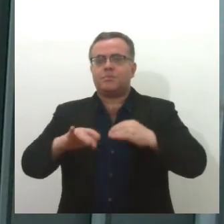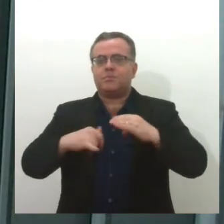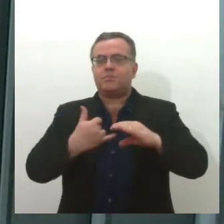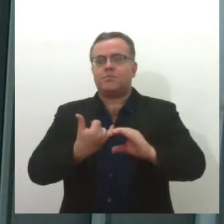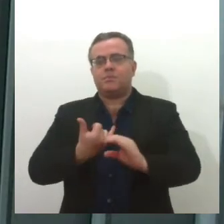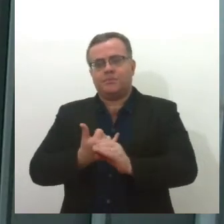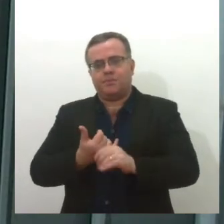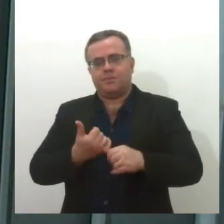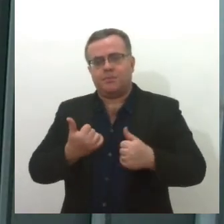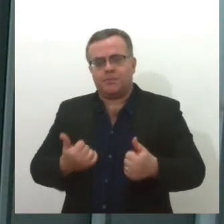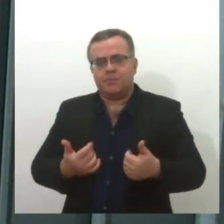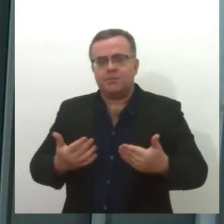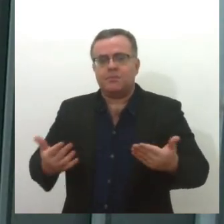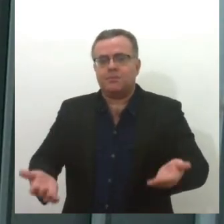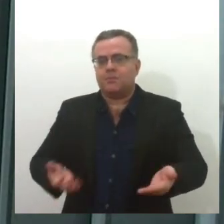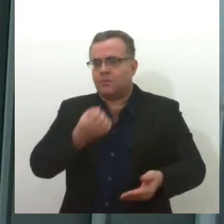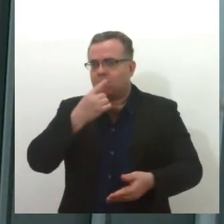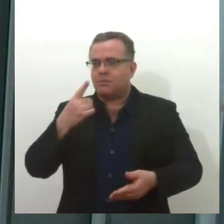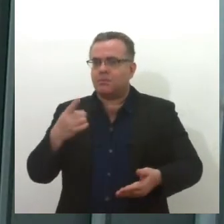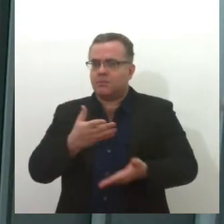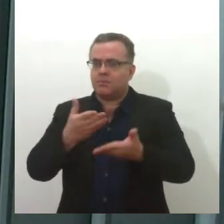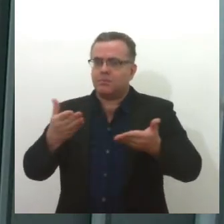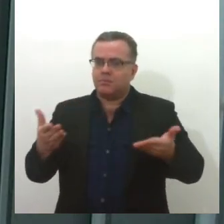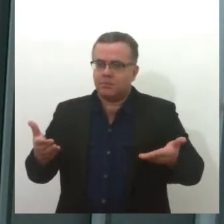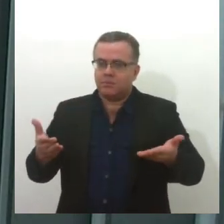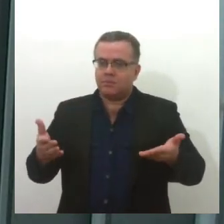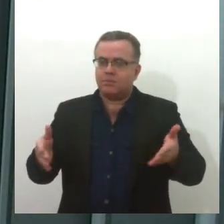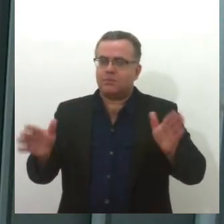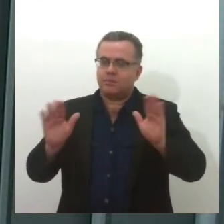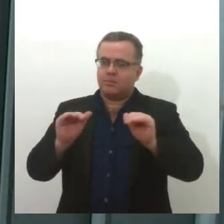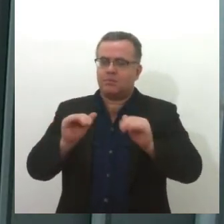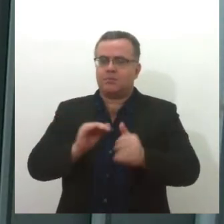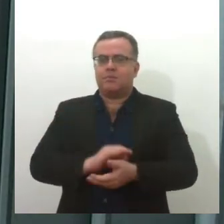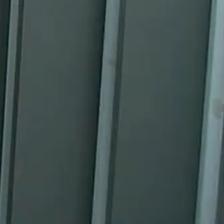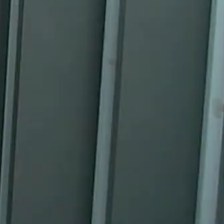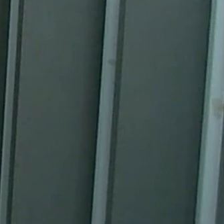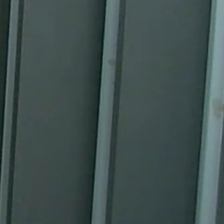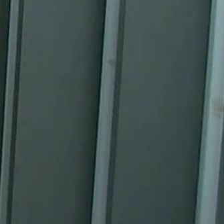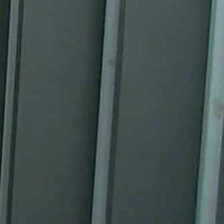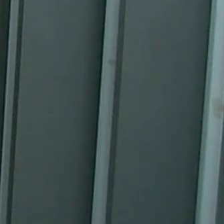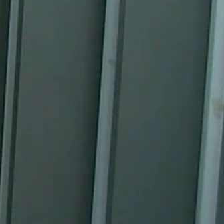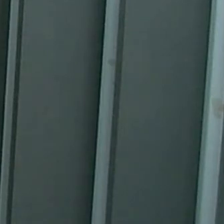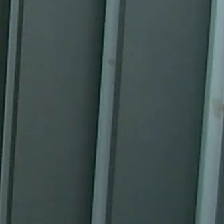canal no YouTube. Um bom dia para você e até mais! Um